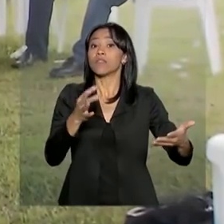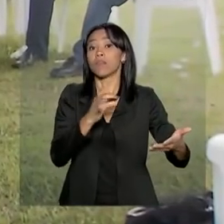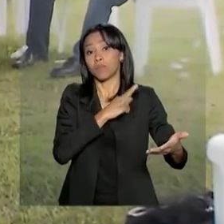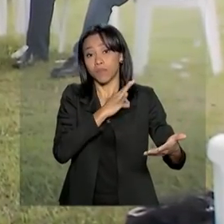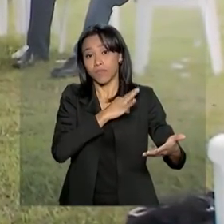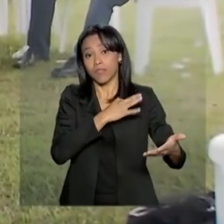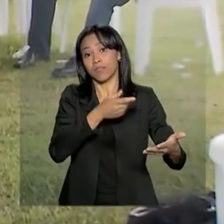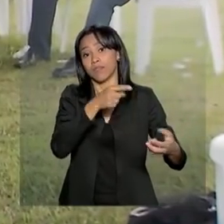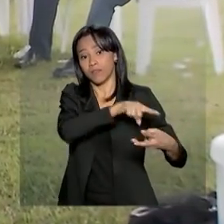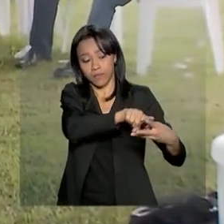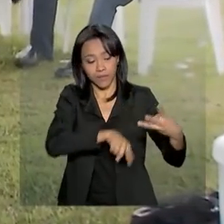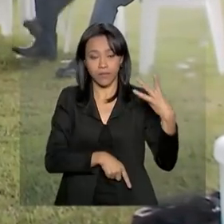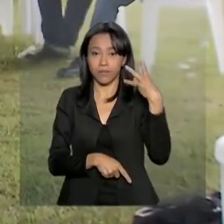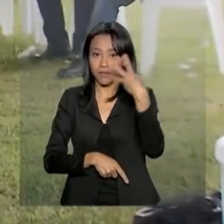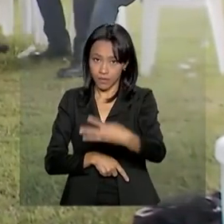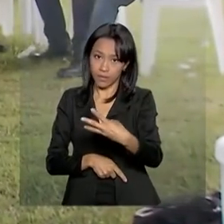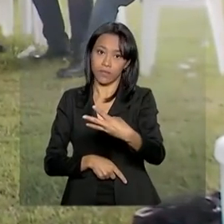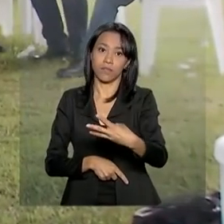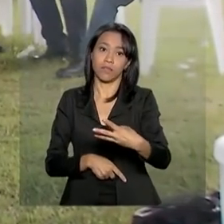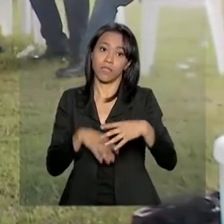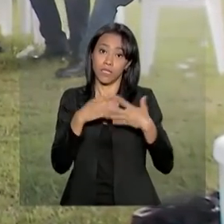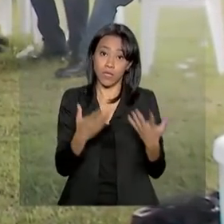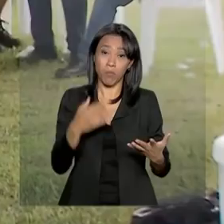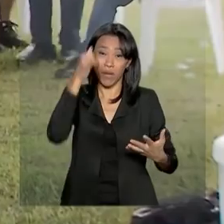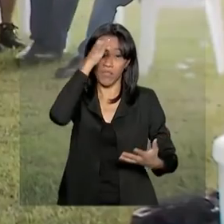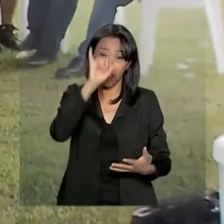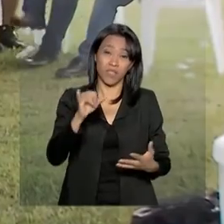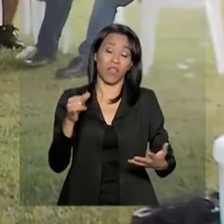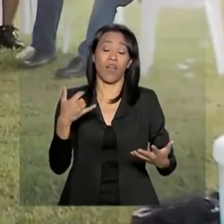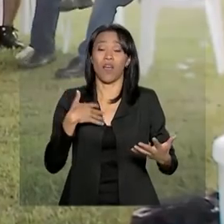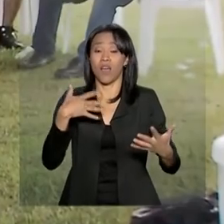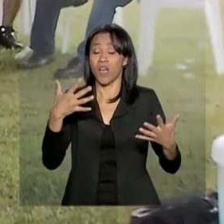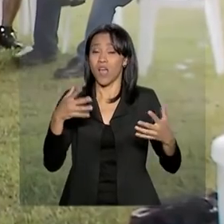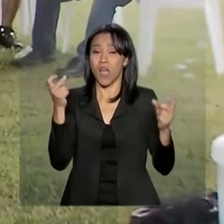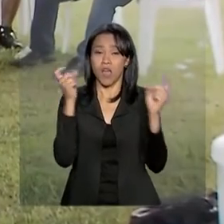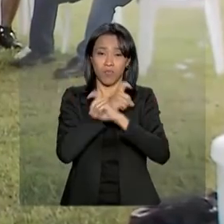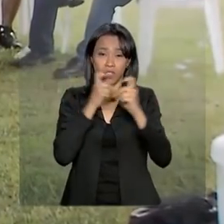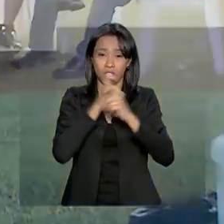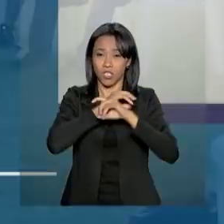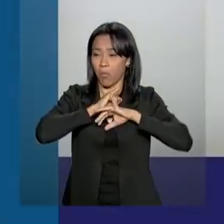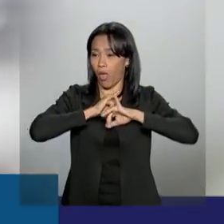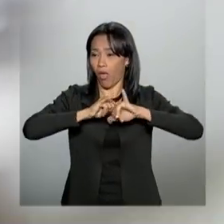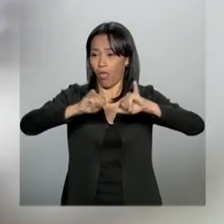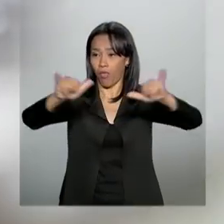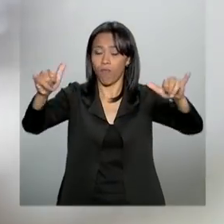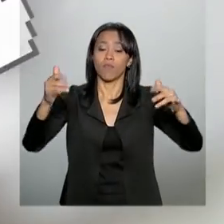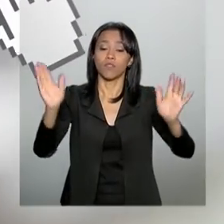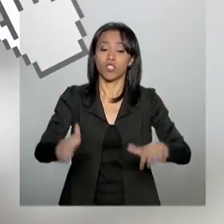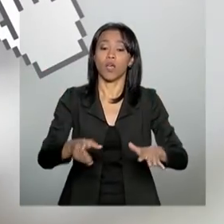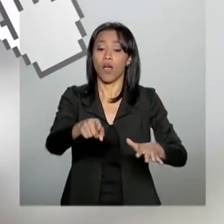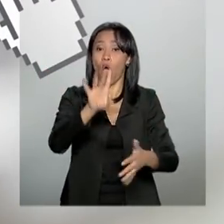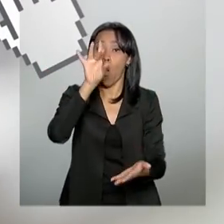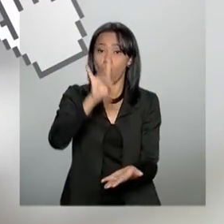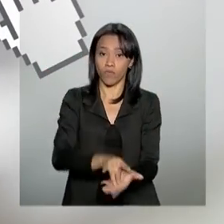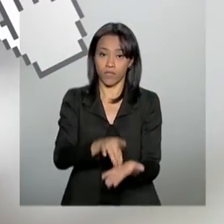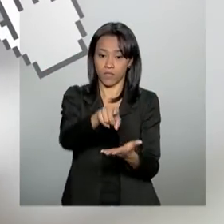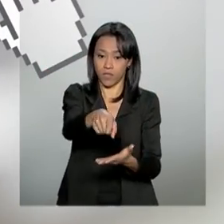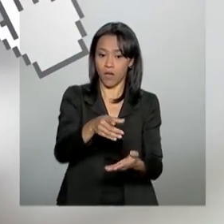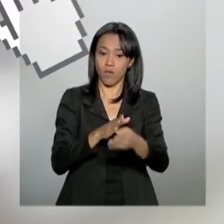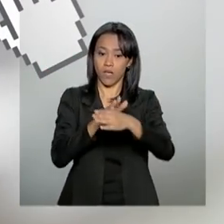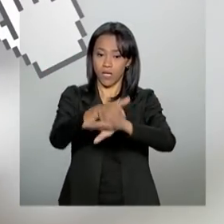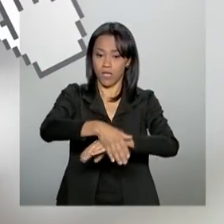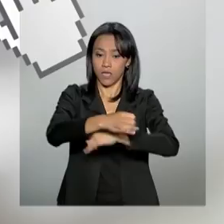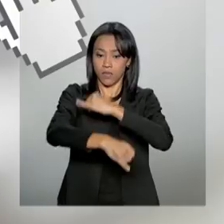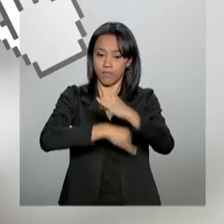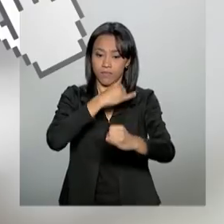ainda uma terceira lista da Polícia Civil. Então, para evitar boatos e notícias falsas, a lista oficial foi publicada no site da Vale